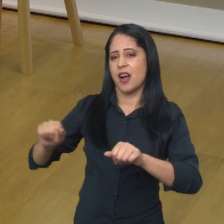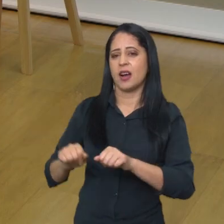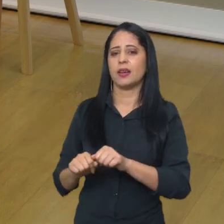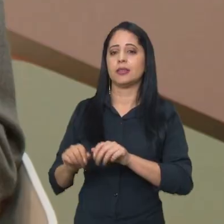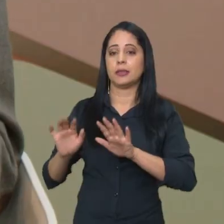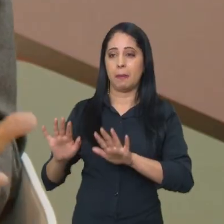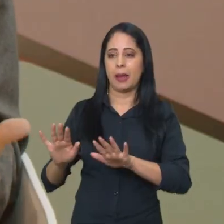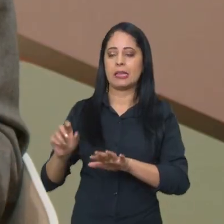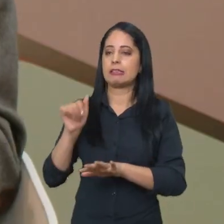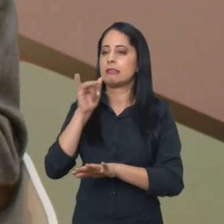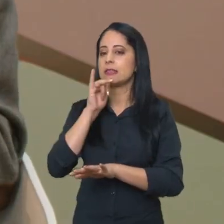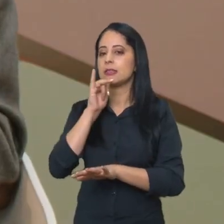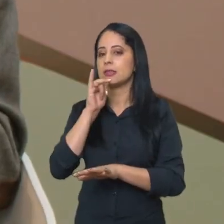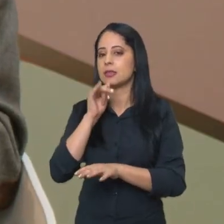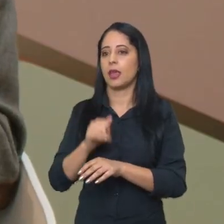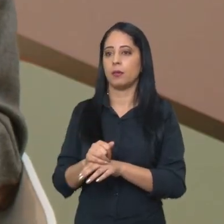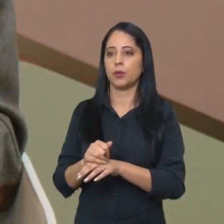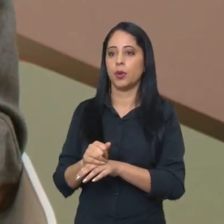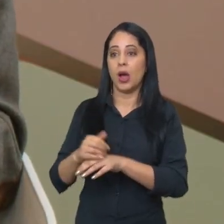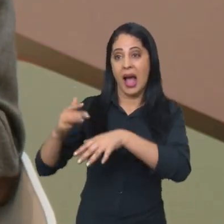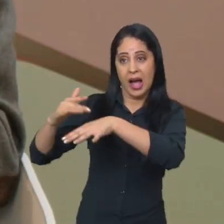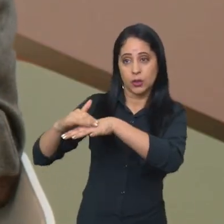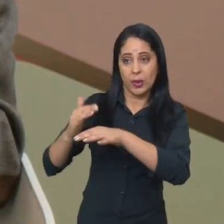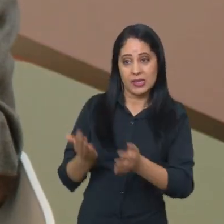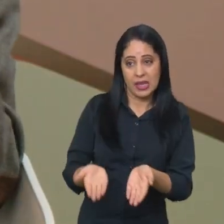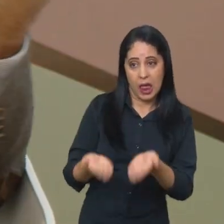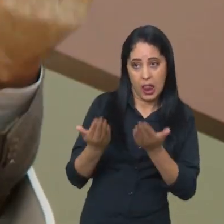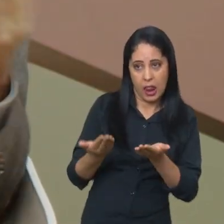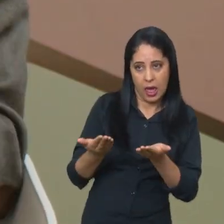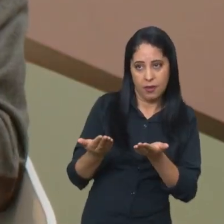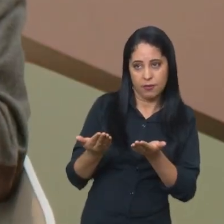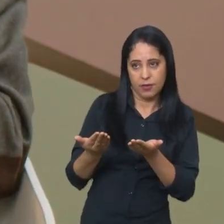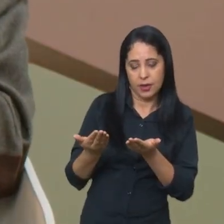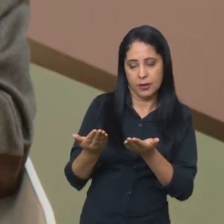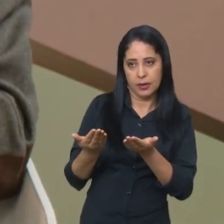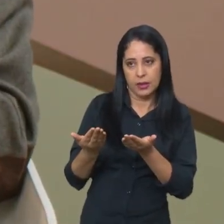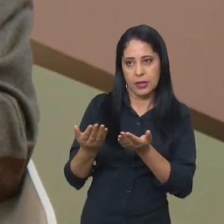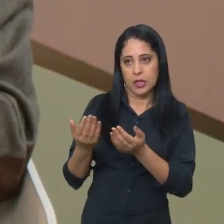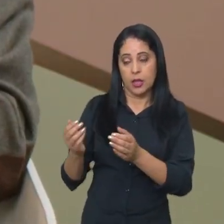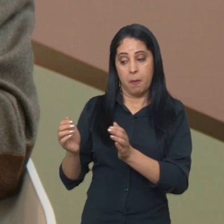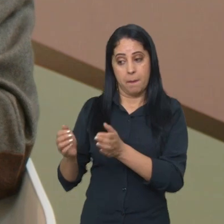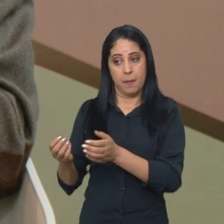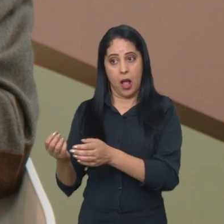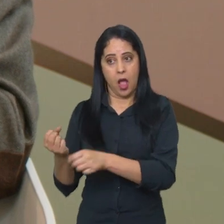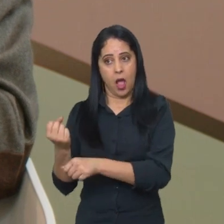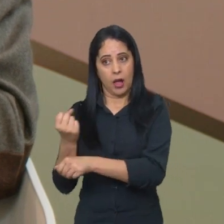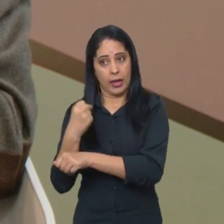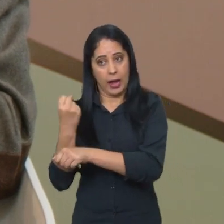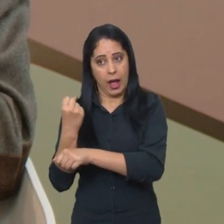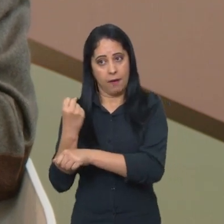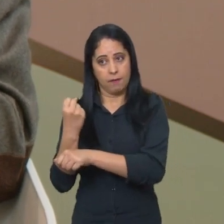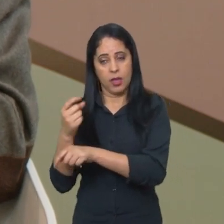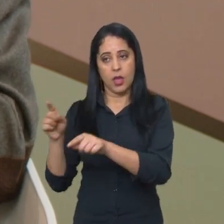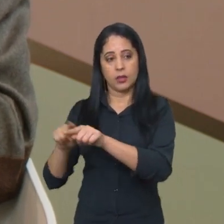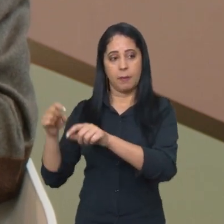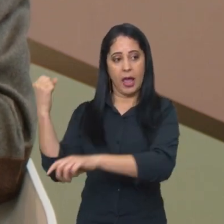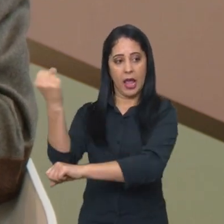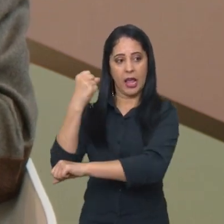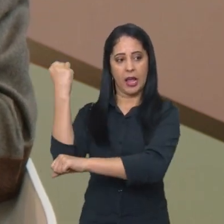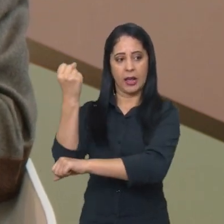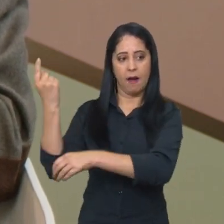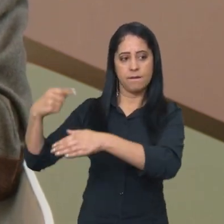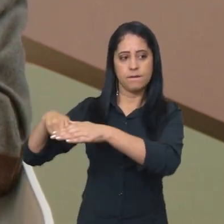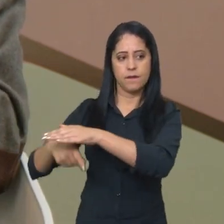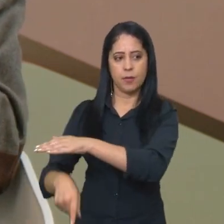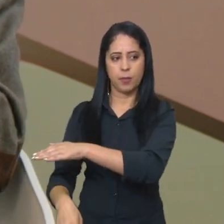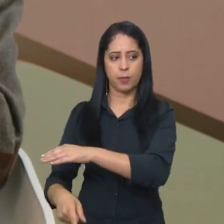ler, né? Mas o mais fácil de pensar é leve, moderado e grave. Na verdade, vem até antes, porque você tem antes um comprometimento cognitivo leve.